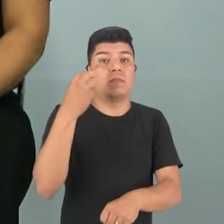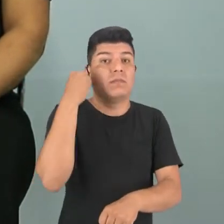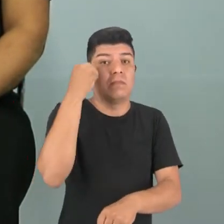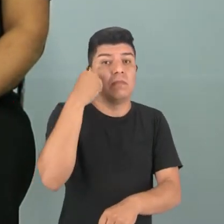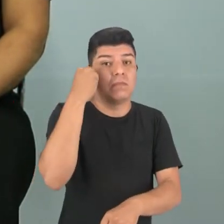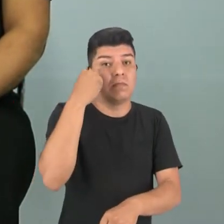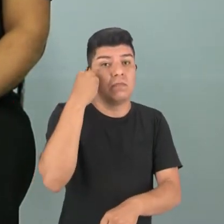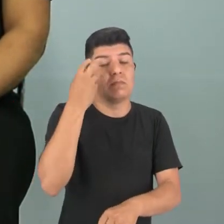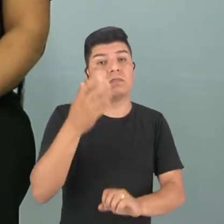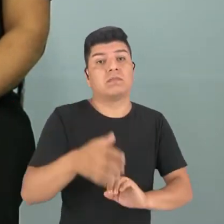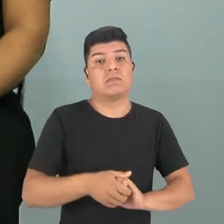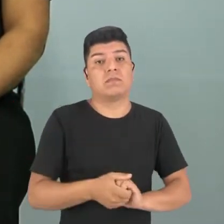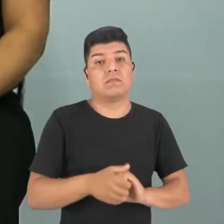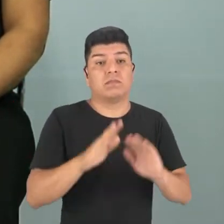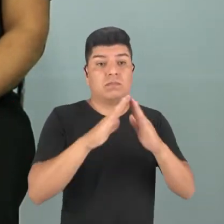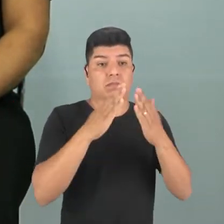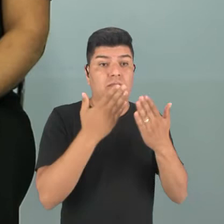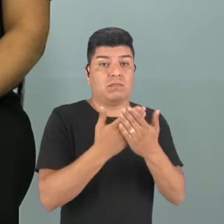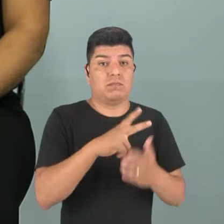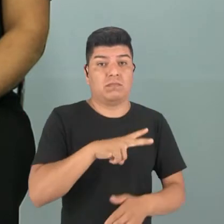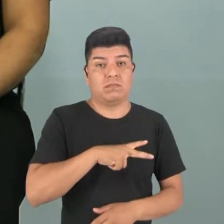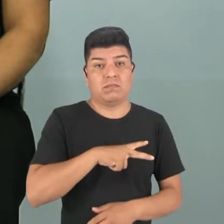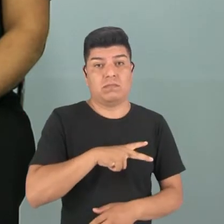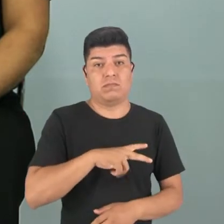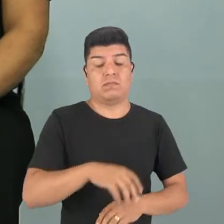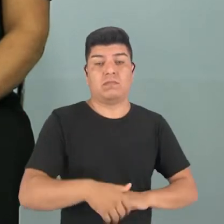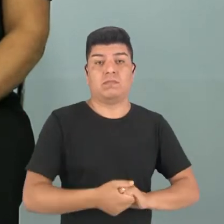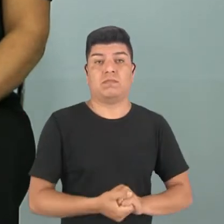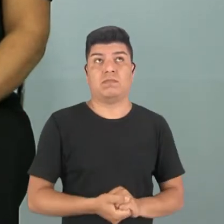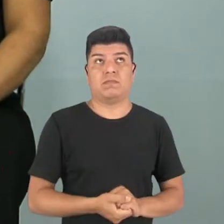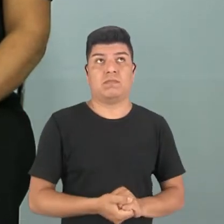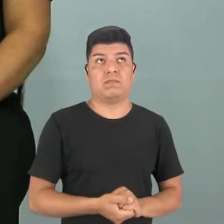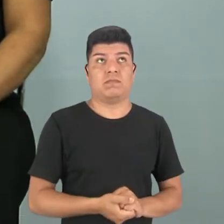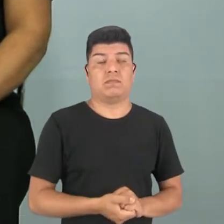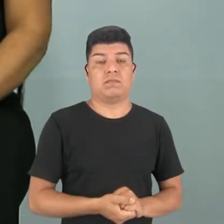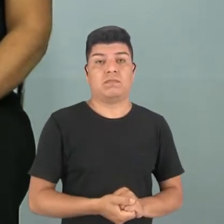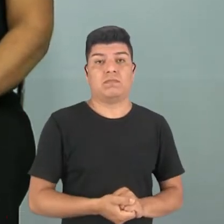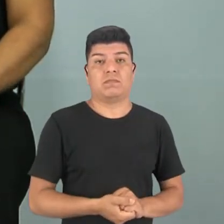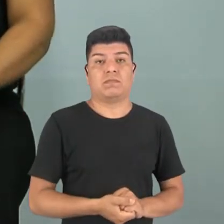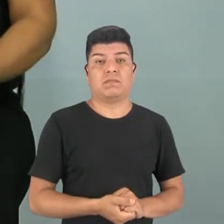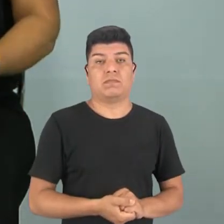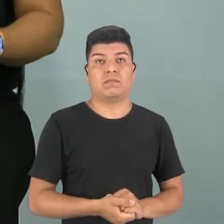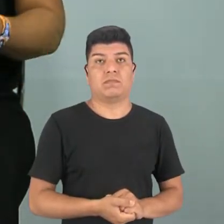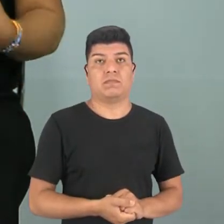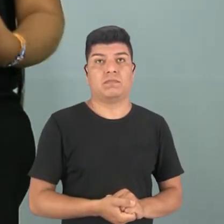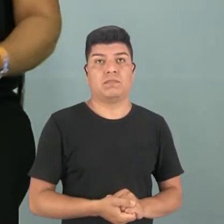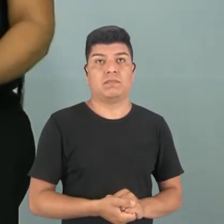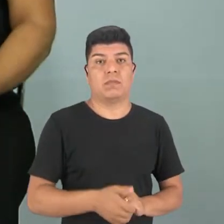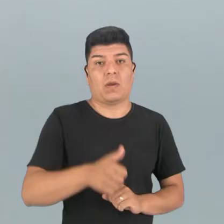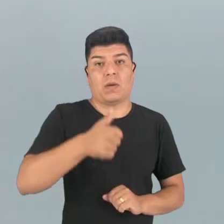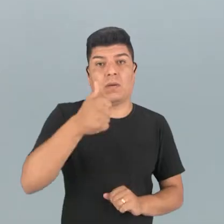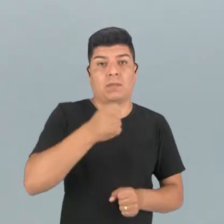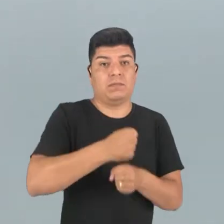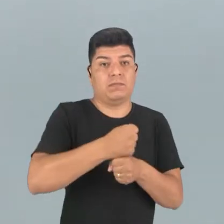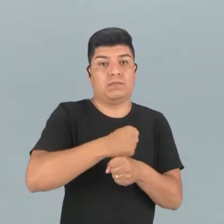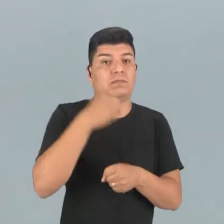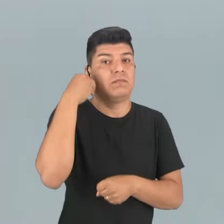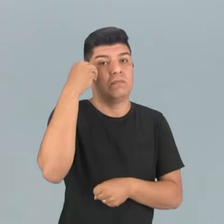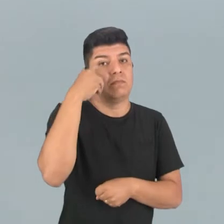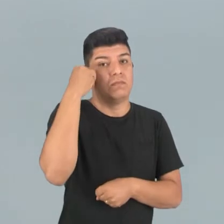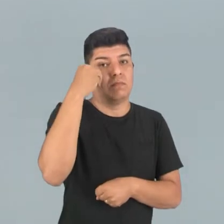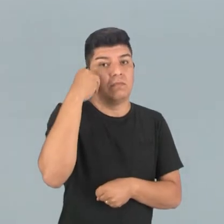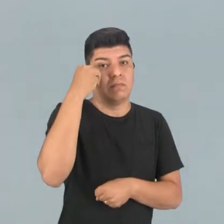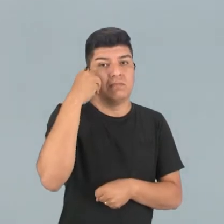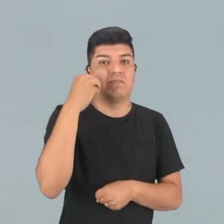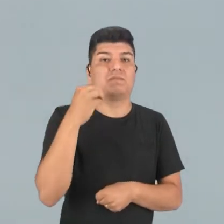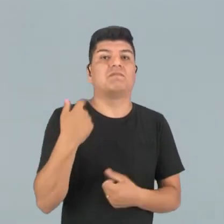ela foi numa escola particular. E quando, né, o meu primeiro ano de experiência ele foi